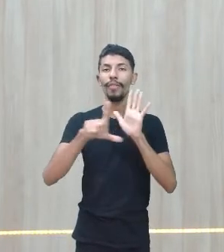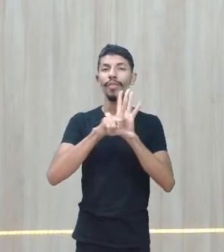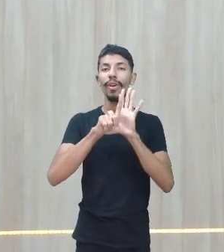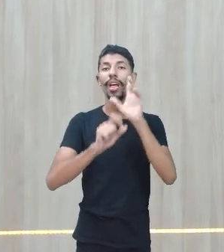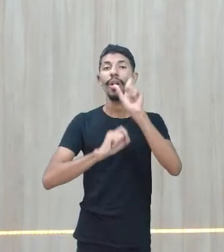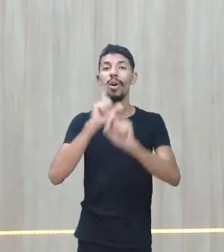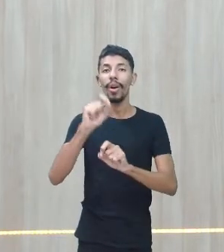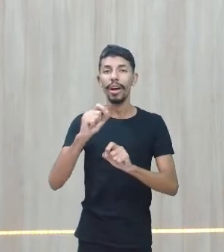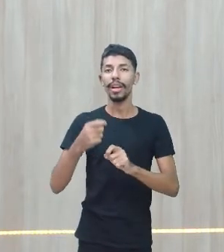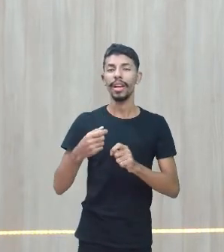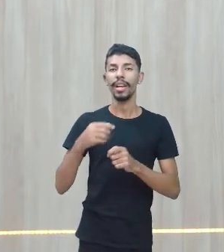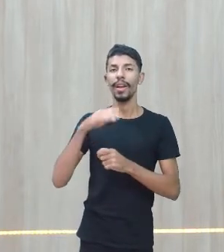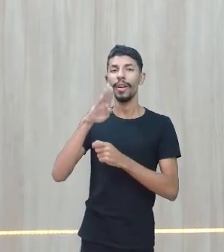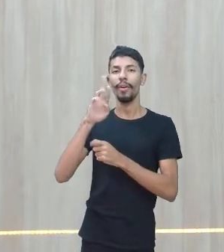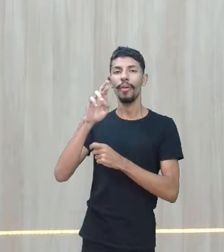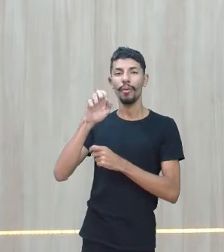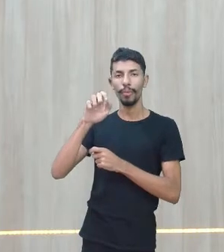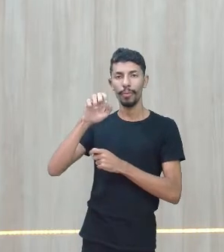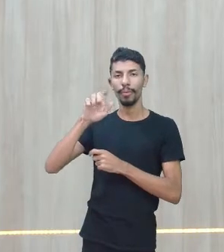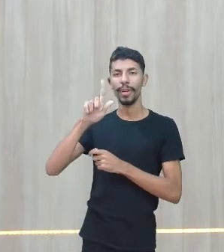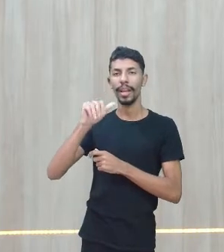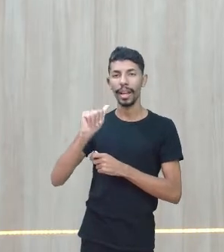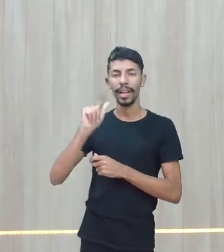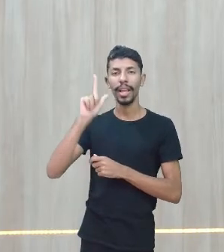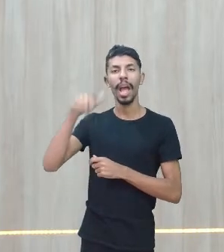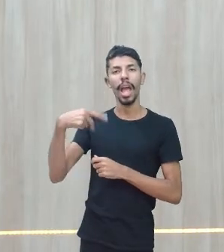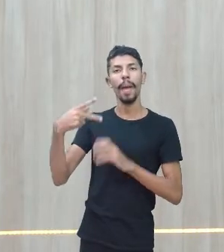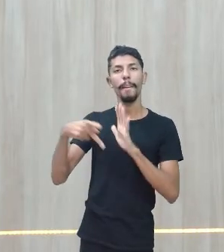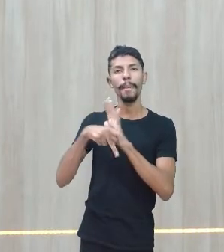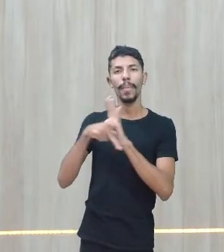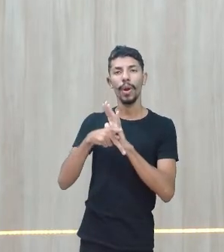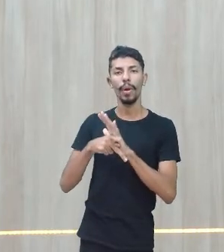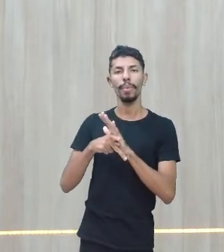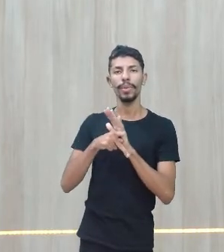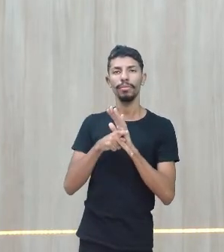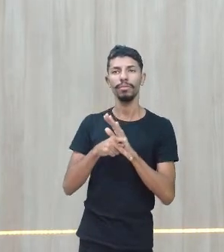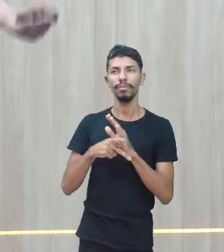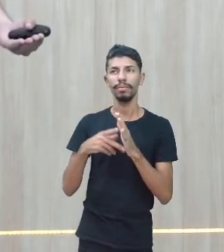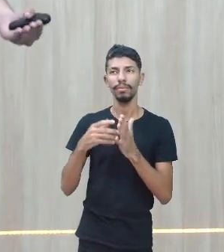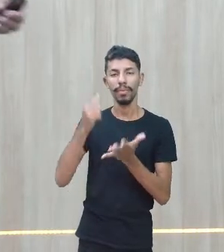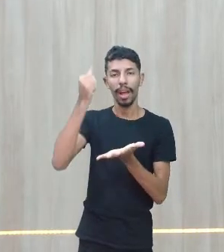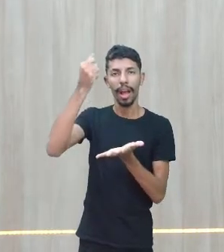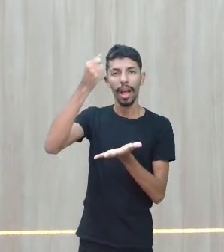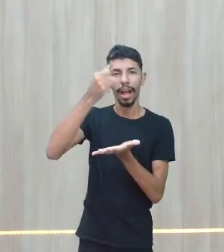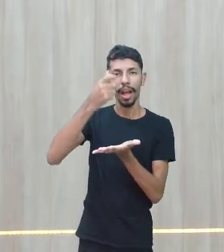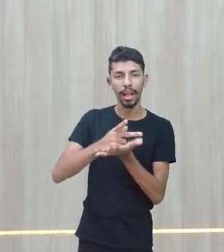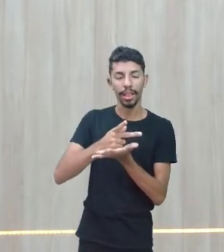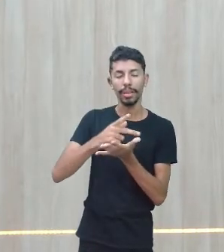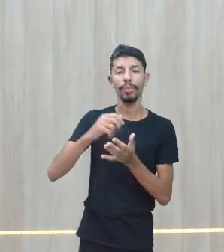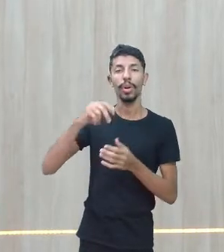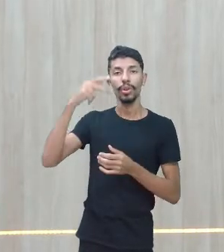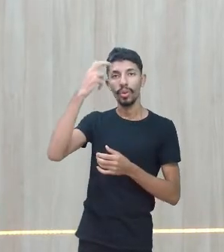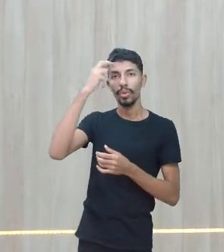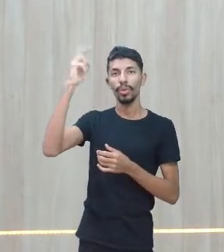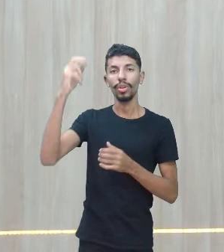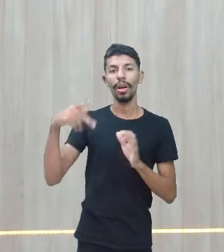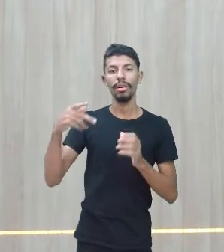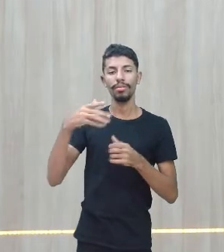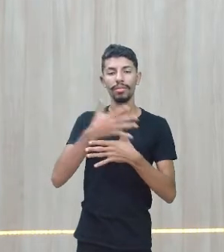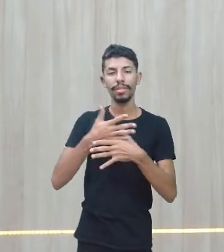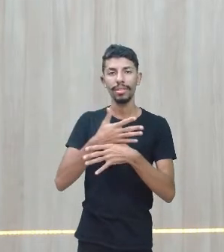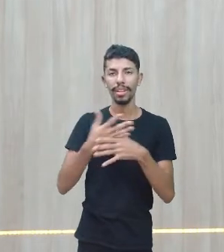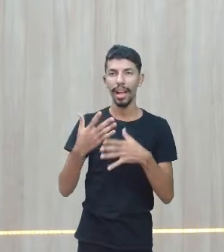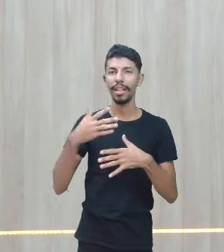patrimônio cultural e material da cidade do Recife. Logo, é cultura.